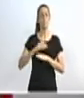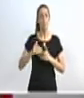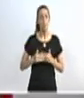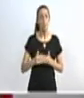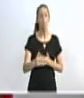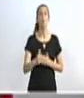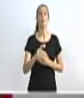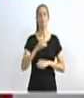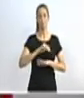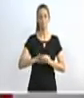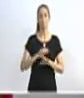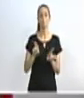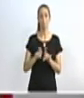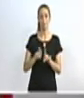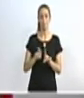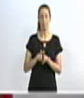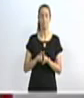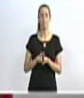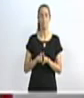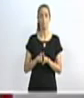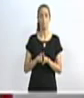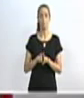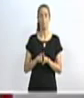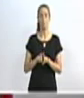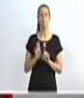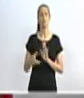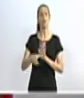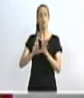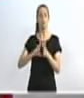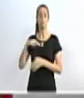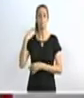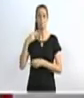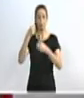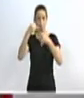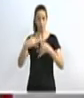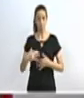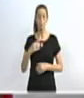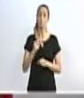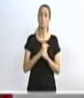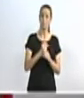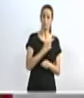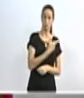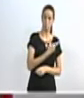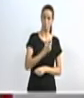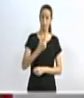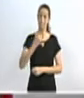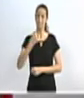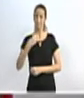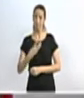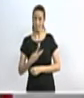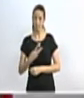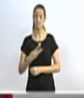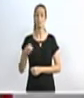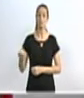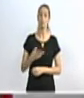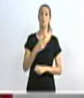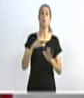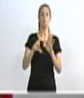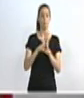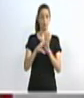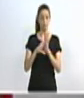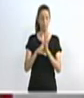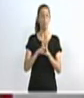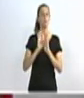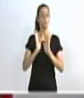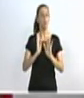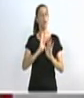ano. Quero dizer que foi muito bem colocado pelo vereador, a lei de 2013, que foi a nova, né, a lei 907, foi um